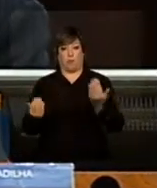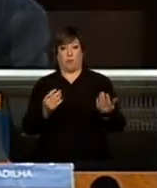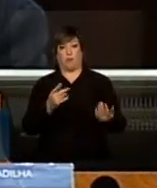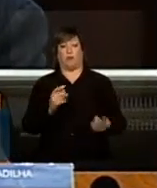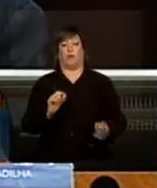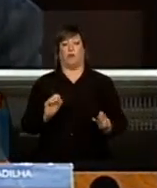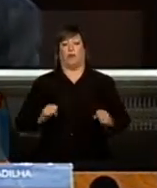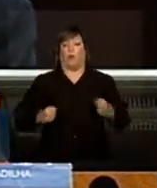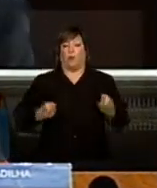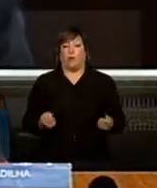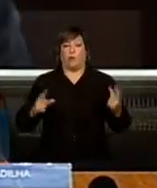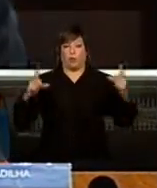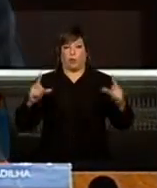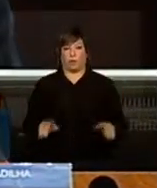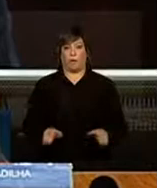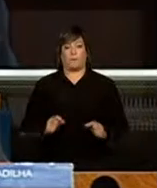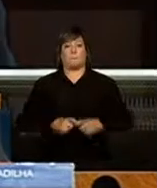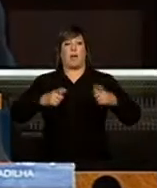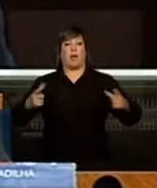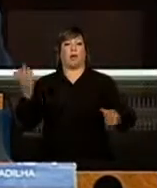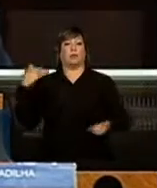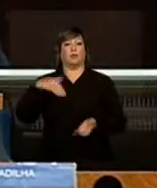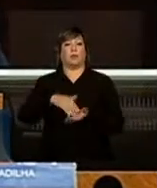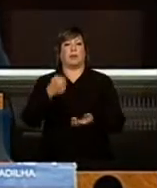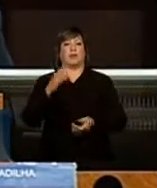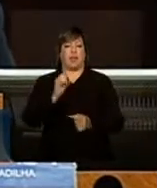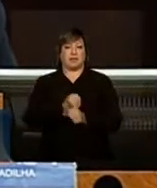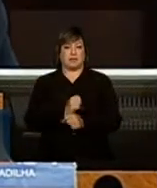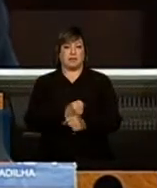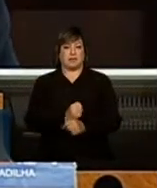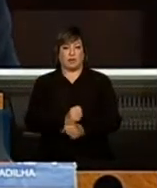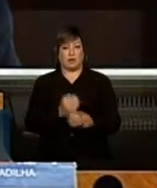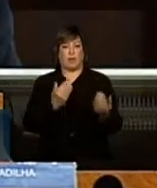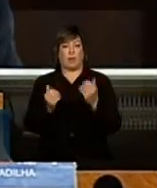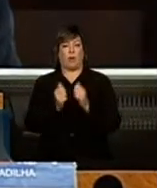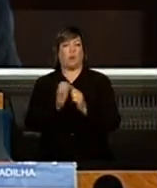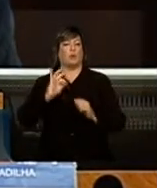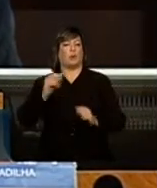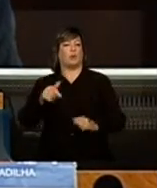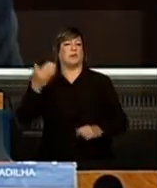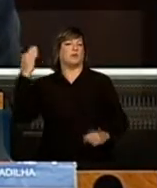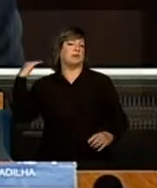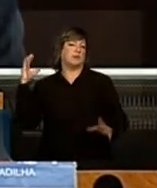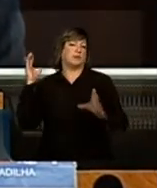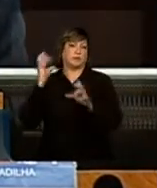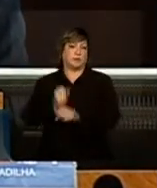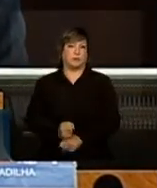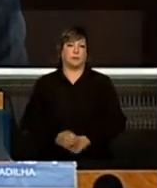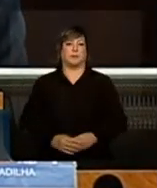o esforço de redução foi maior nos últimos 10 anos comparado com todo esse período. Né?